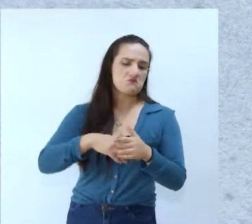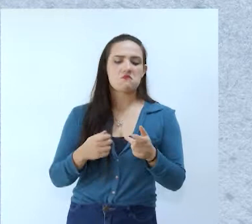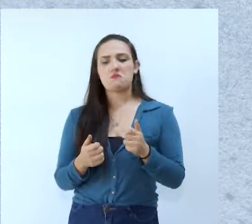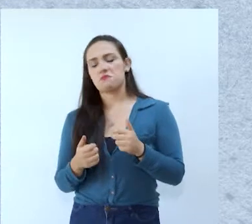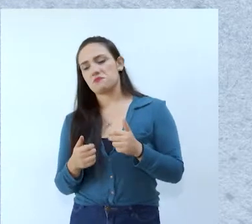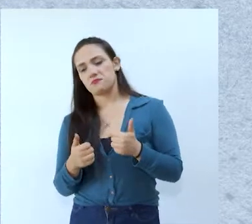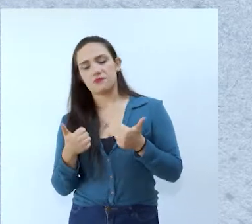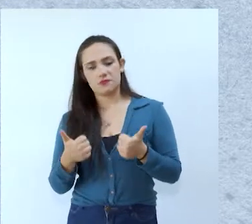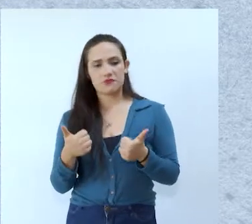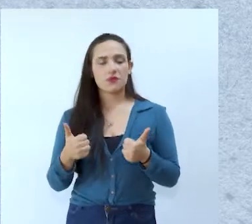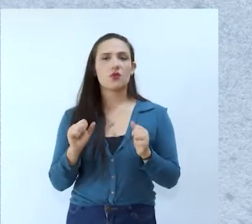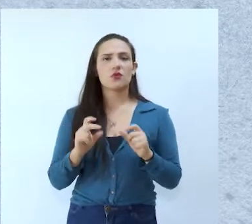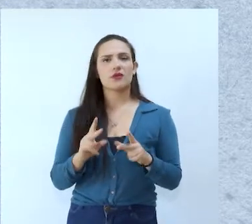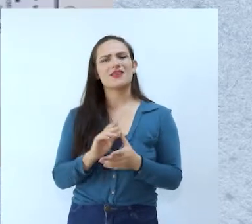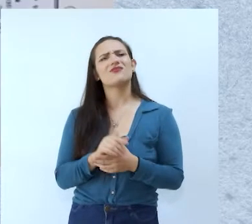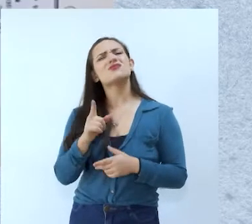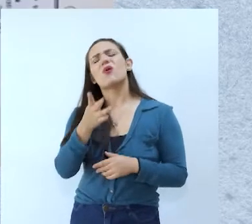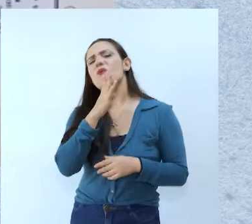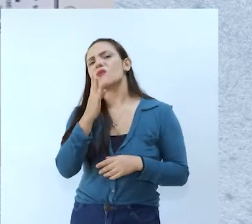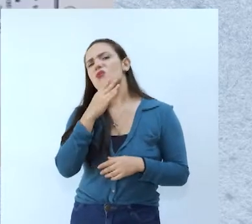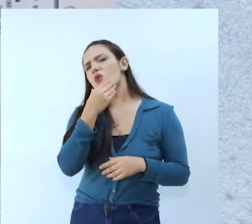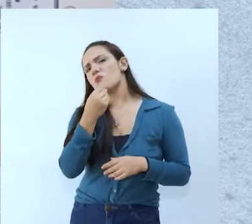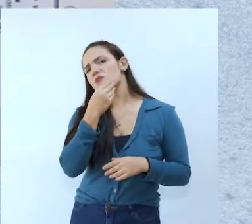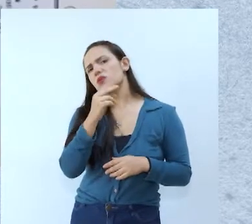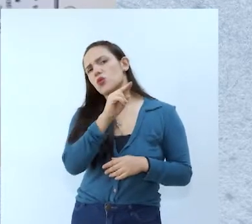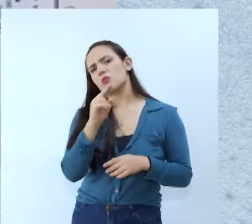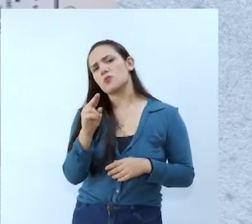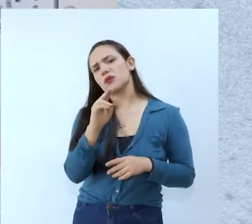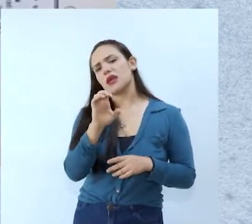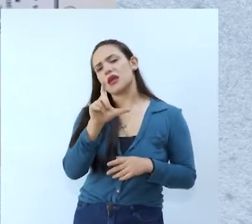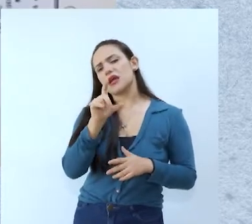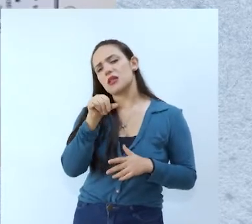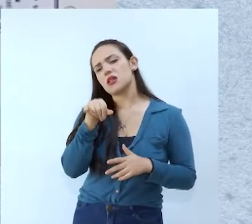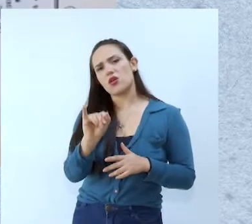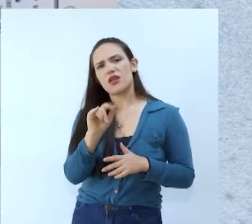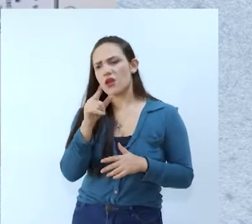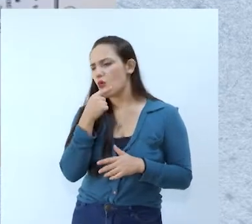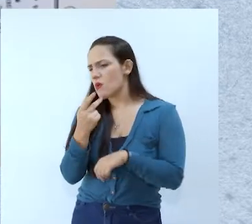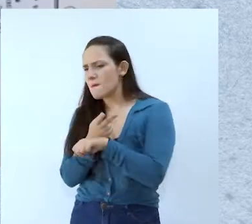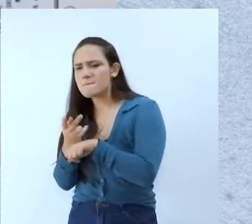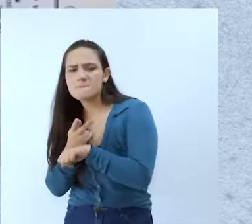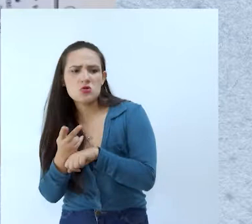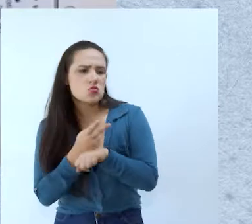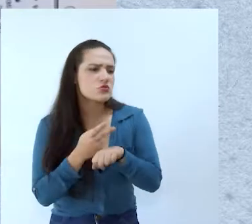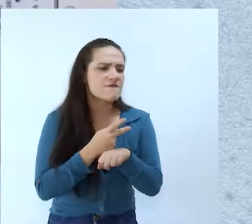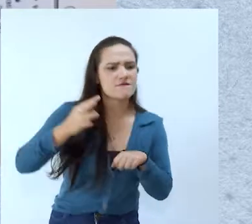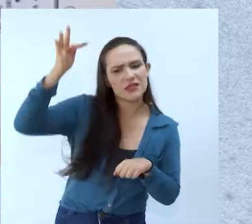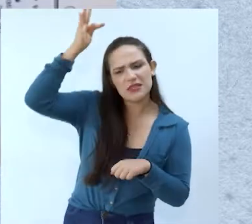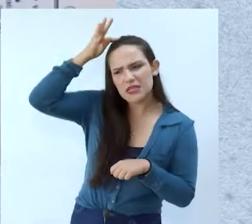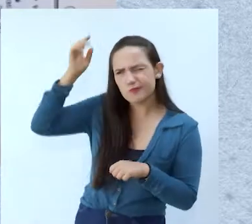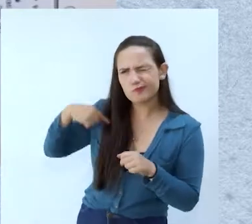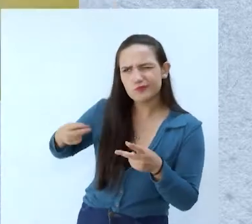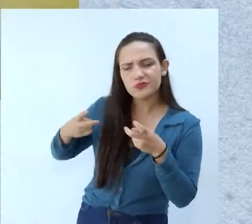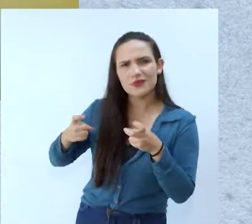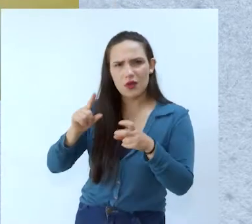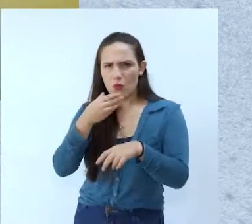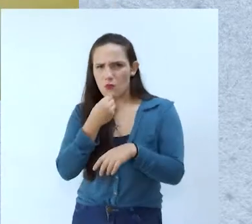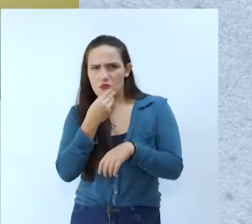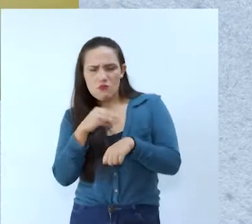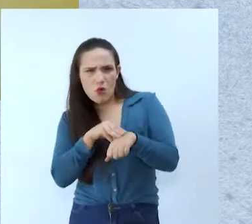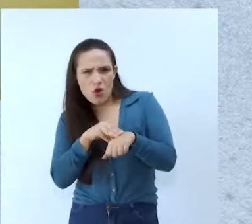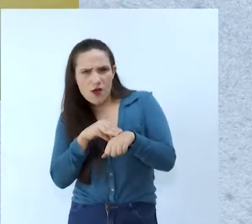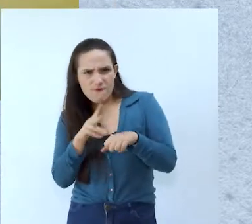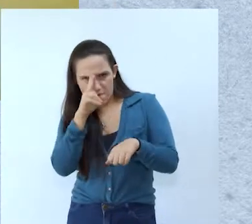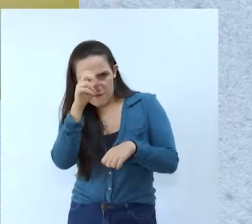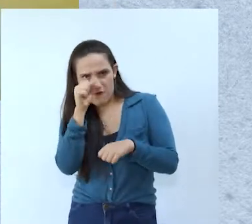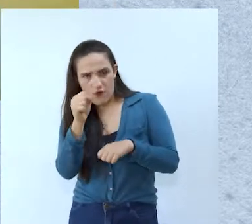anos de idade, cara. Você quer fazer um teste lá no Operário? Pô, Operário na época, né, meu? Falava em Operário, você ficava louco. Ainda mais de bairro, gurizada ali, né, cara? Falei,